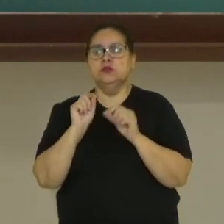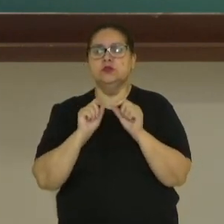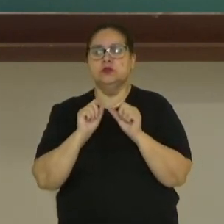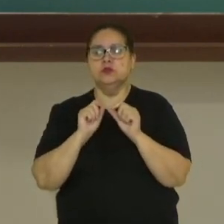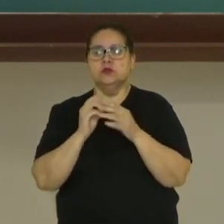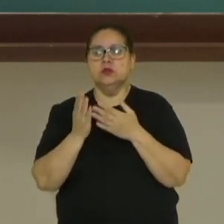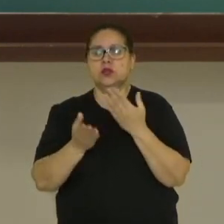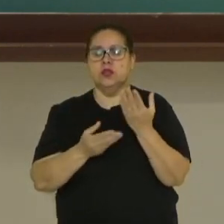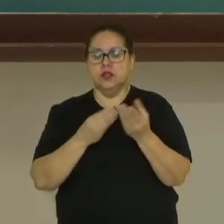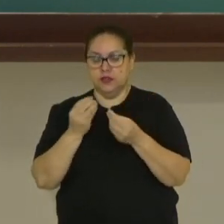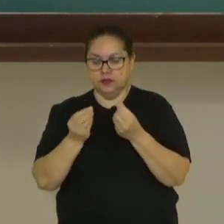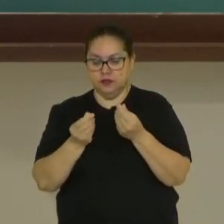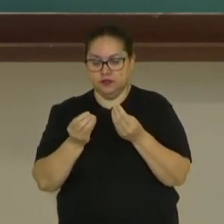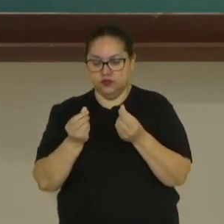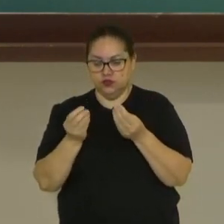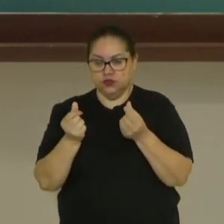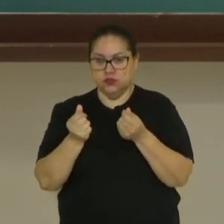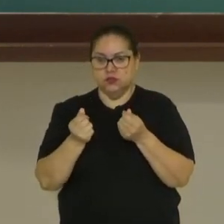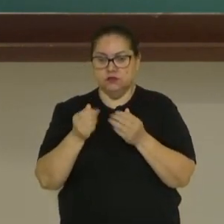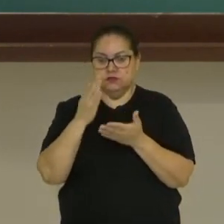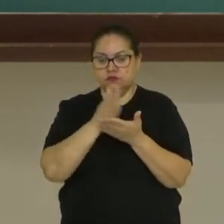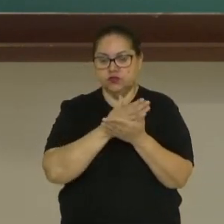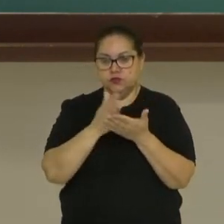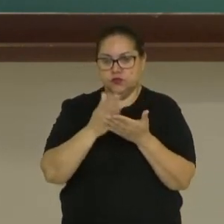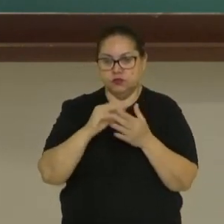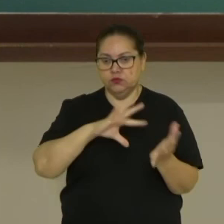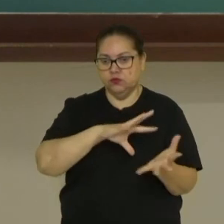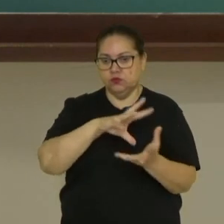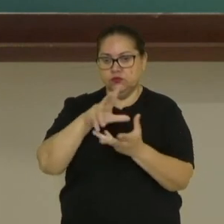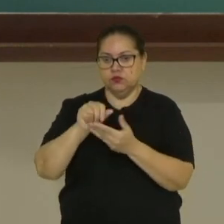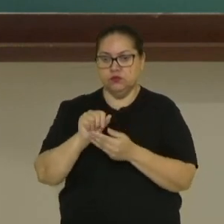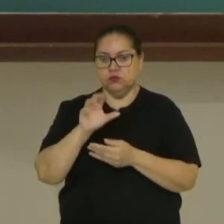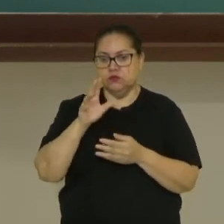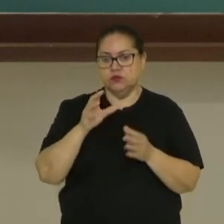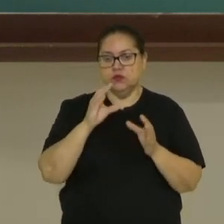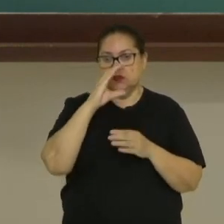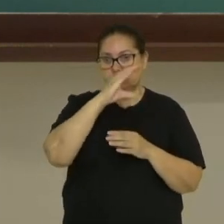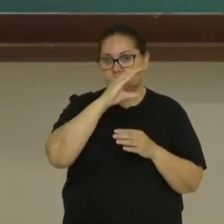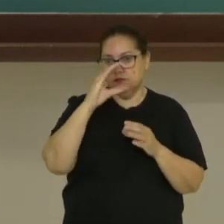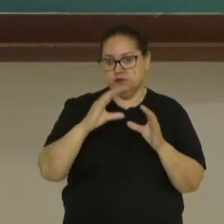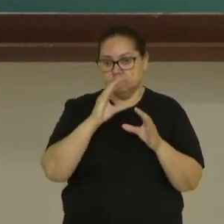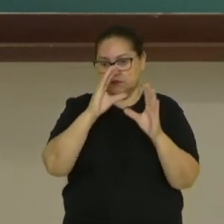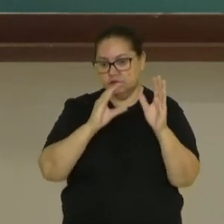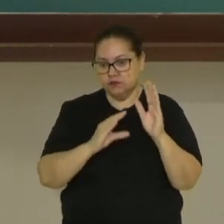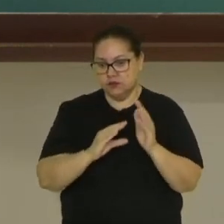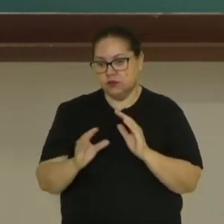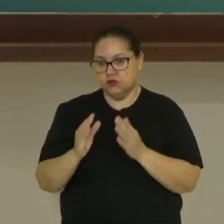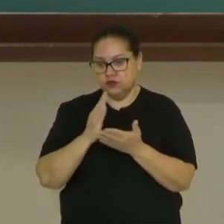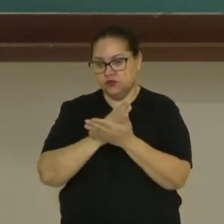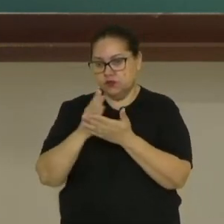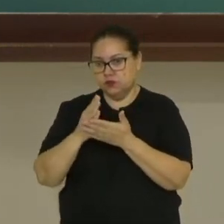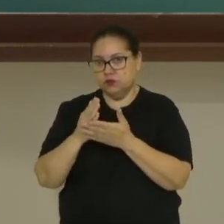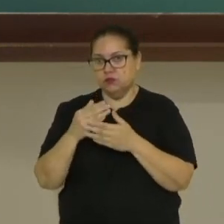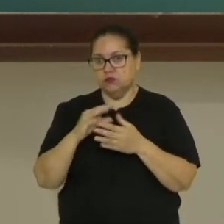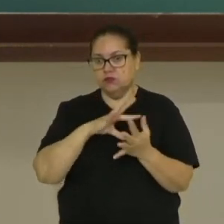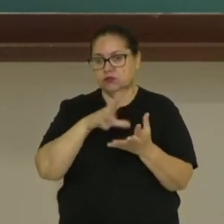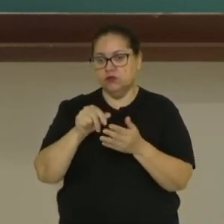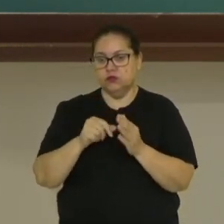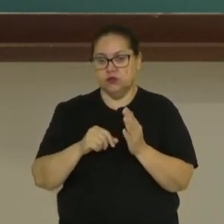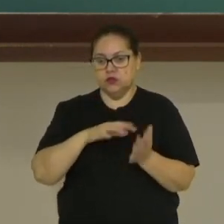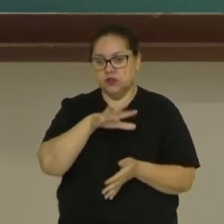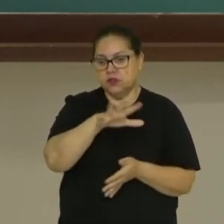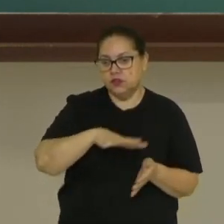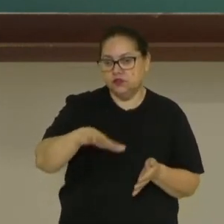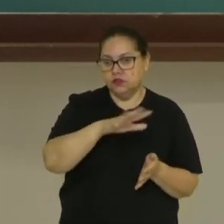aí de divisão do mundo, né, por critérios. Então essa divisão, né, do mundo aí gerando